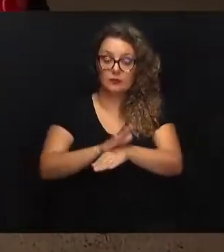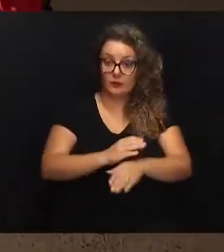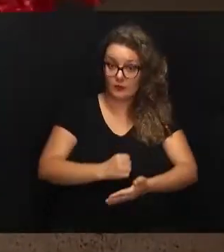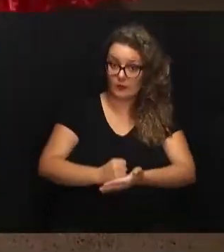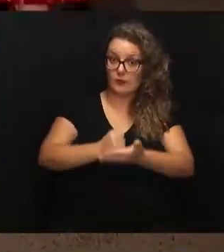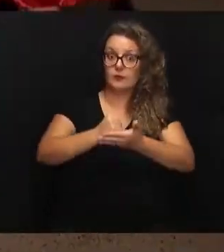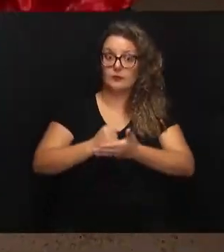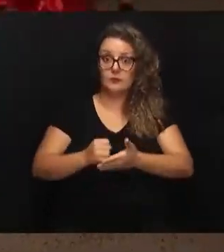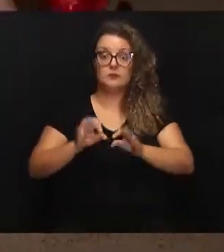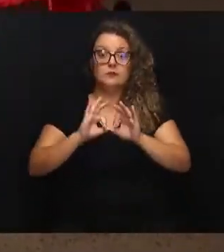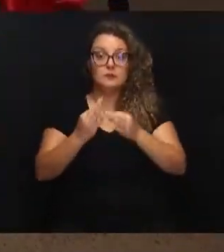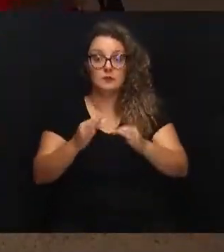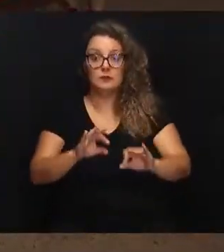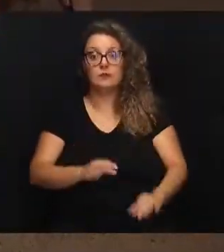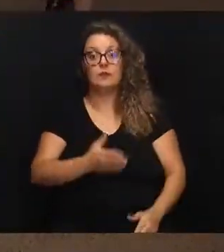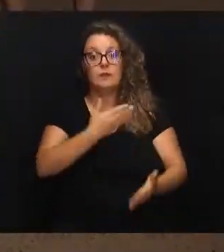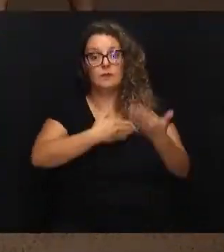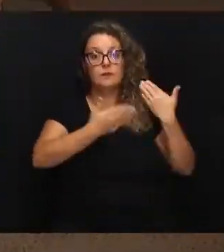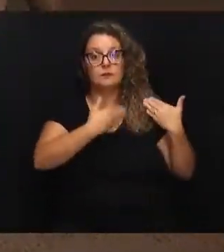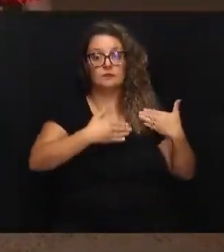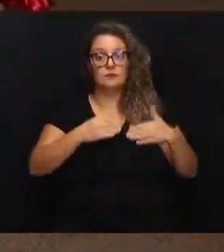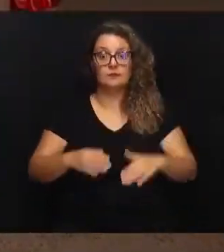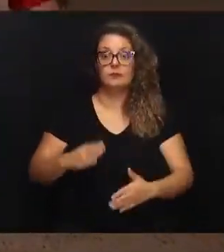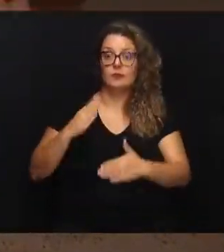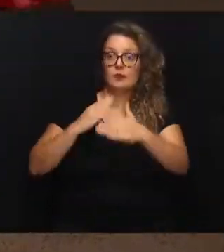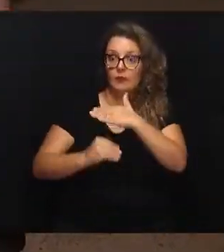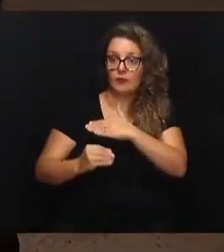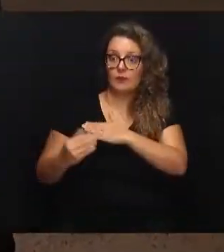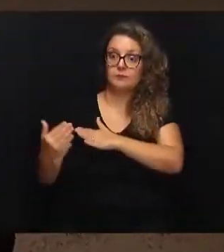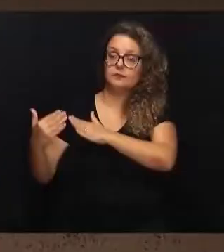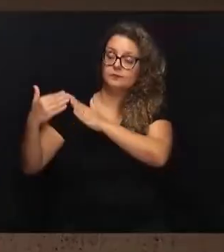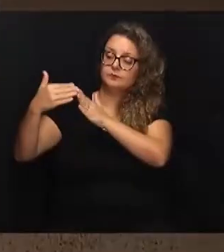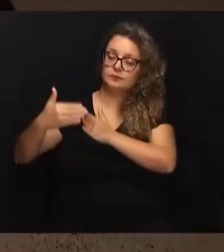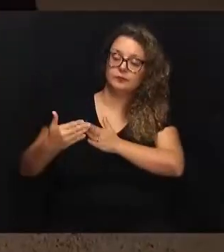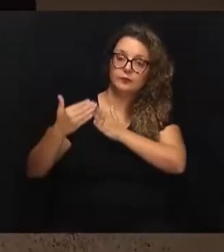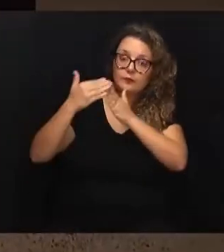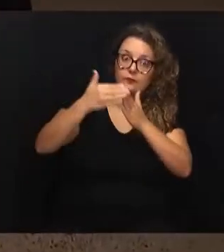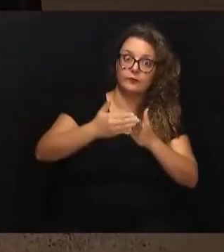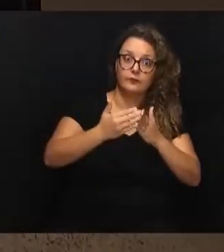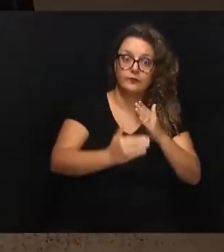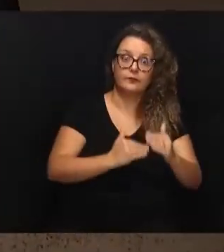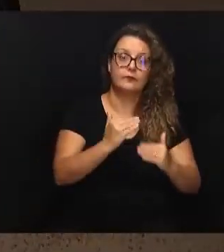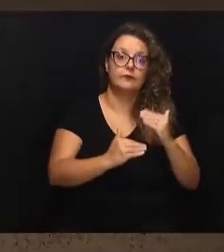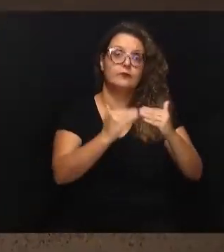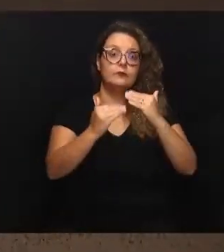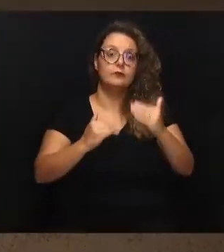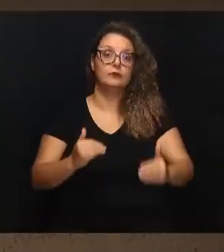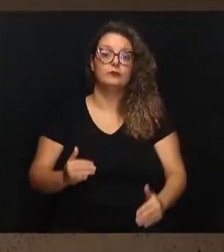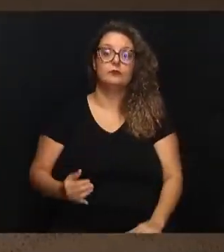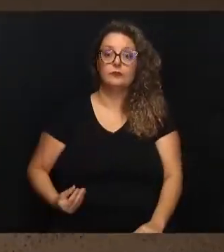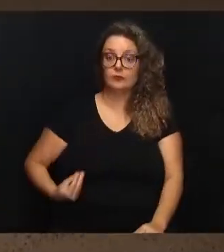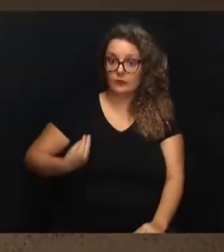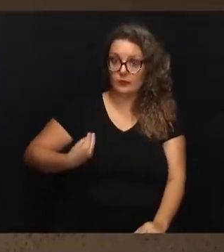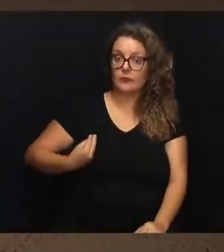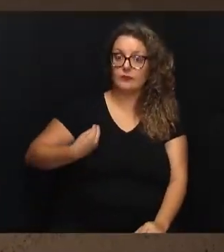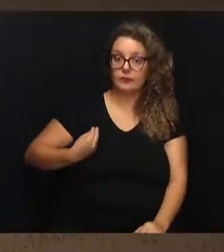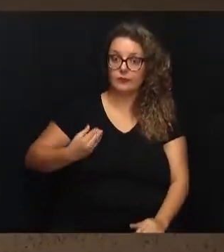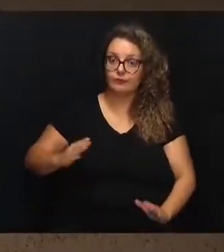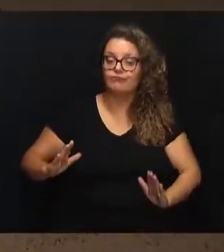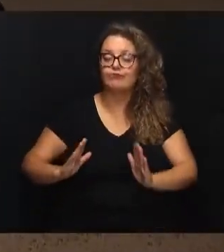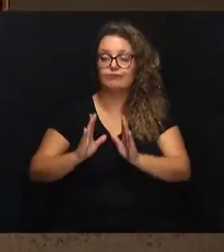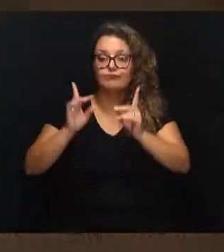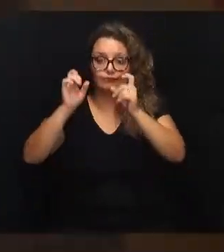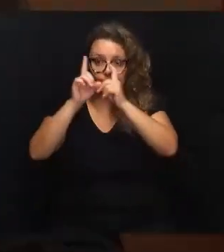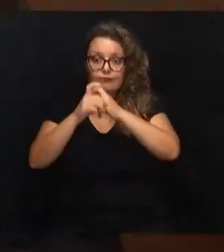famílias de imigrantes que atravessaram o Atlântico, vieram para cá para construir suas vidas, mas que enfrentaram dificuldades,